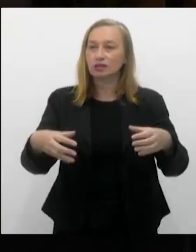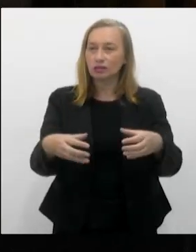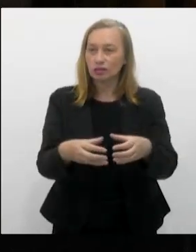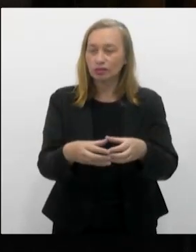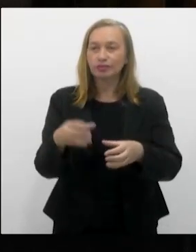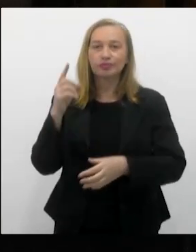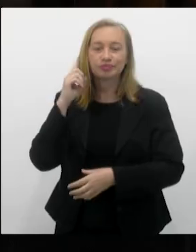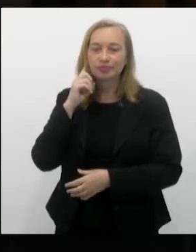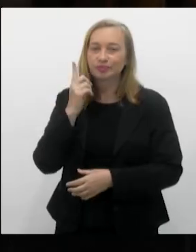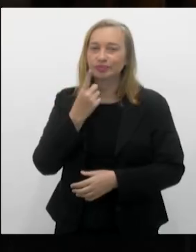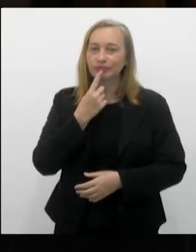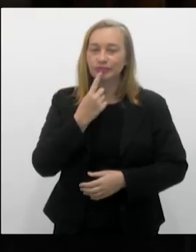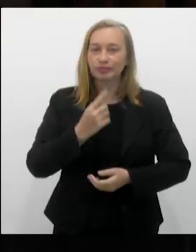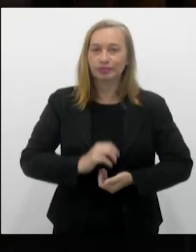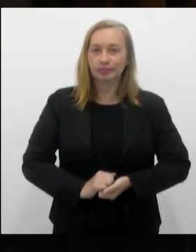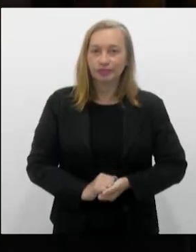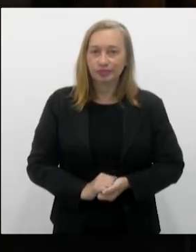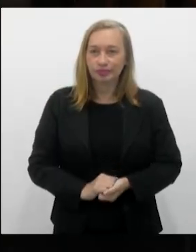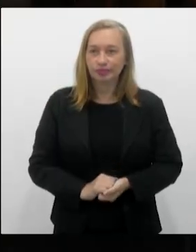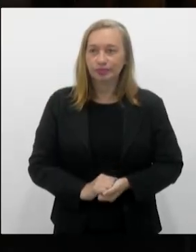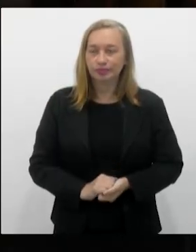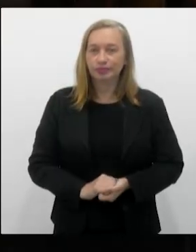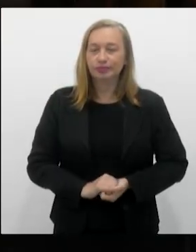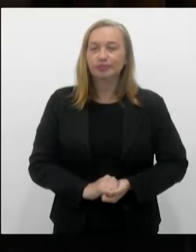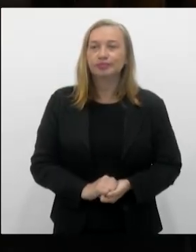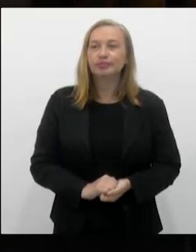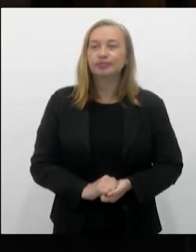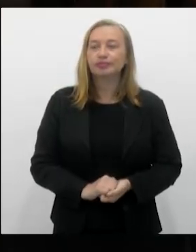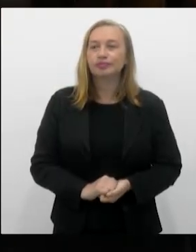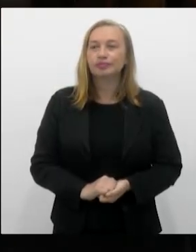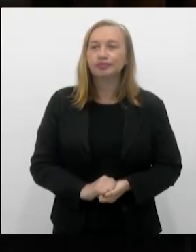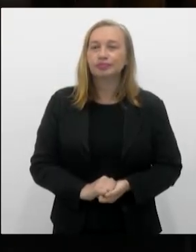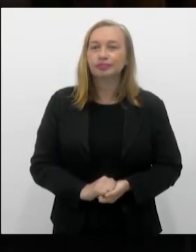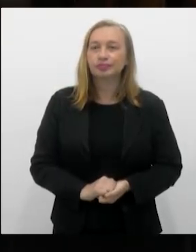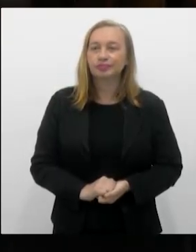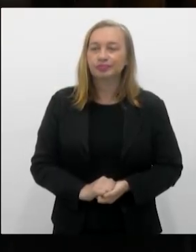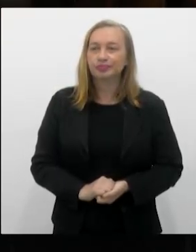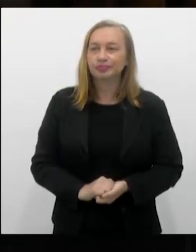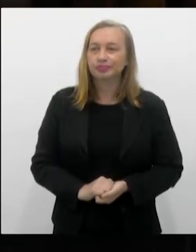aos deficientes auditivos.